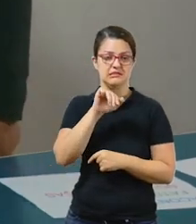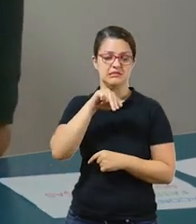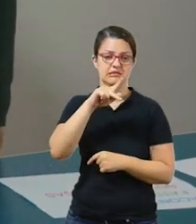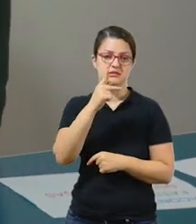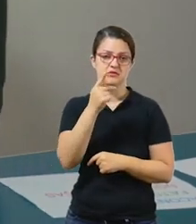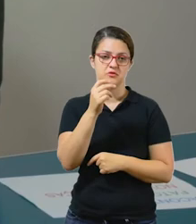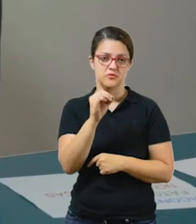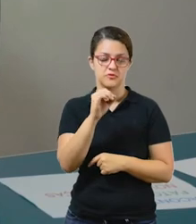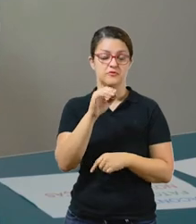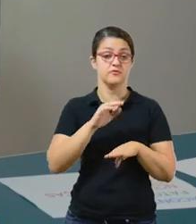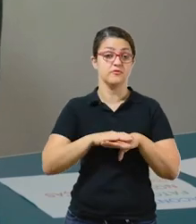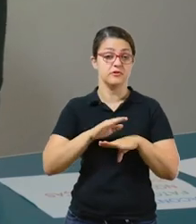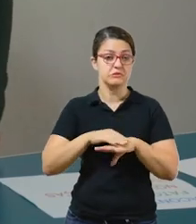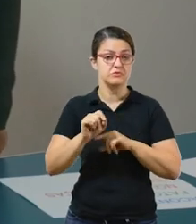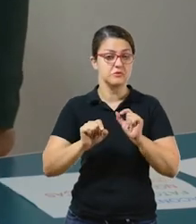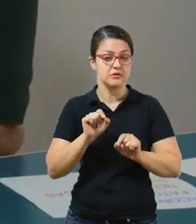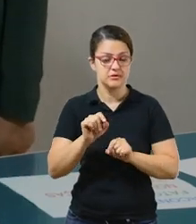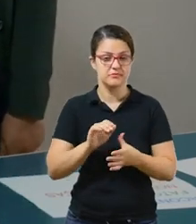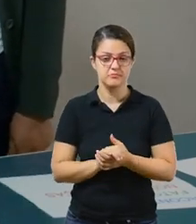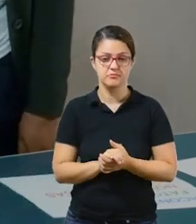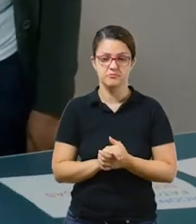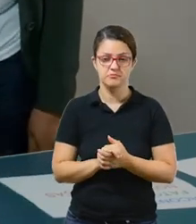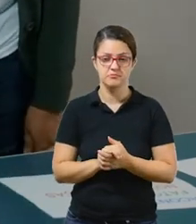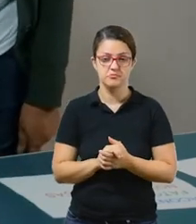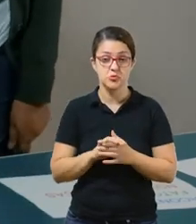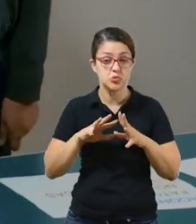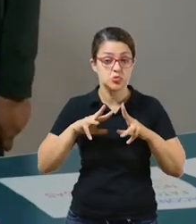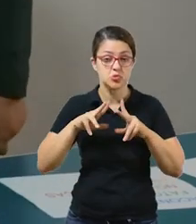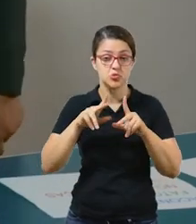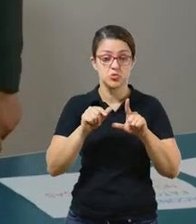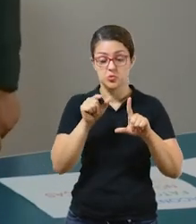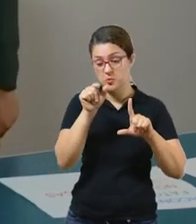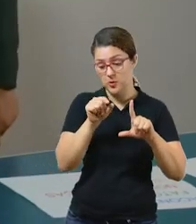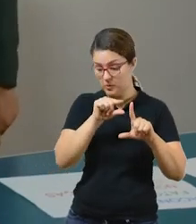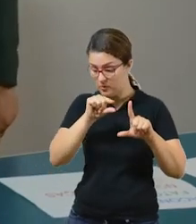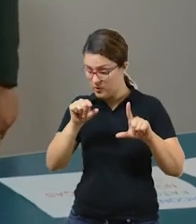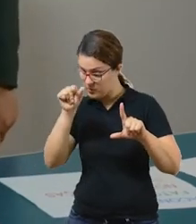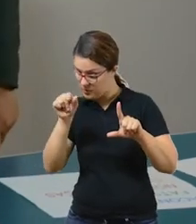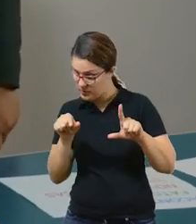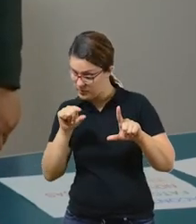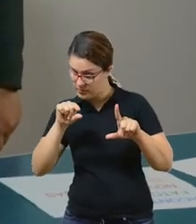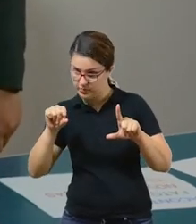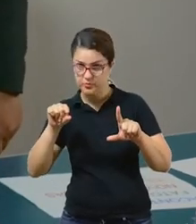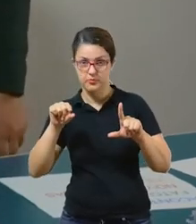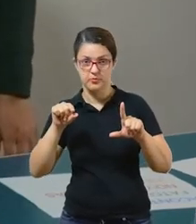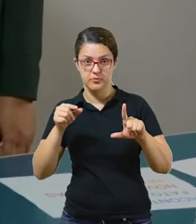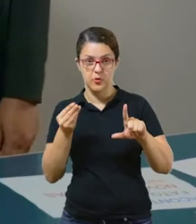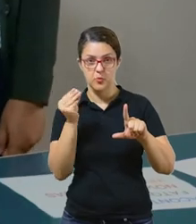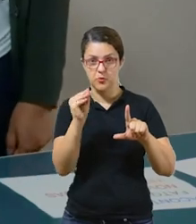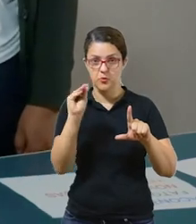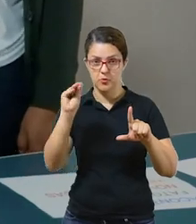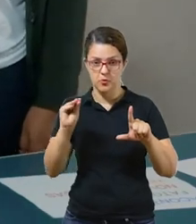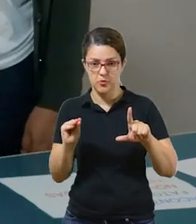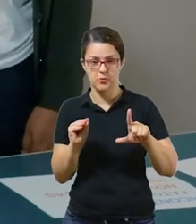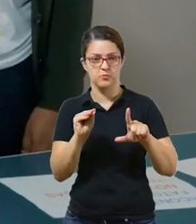assim por diante, você vai fazendo em todos os quadradinhos. Combinado? Muito